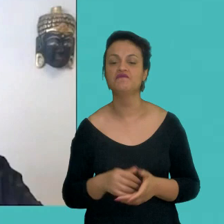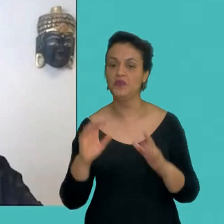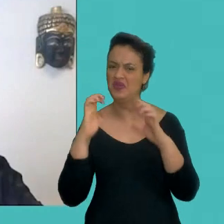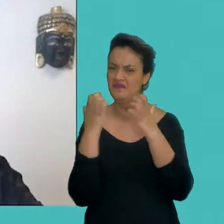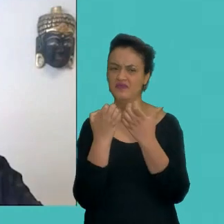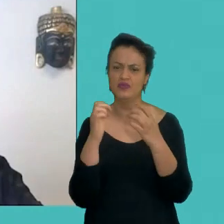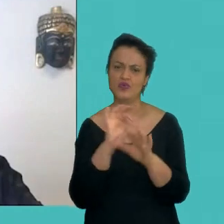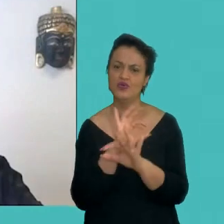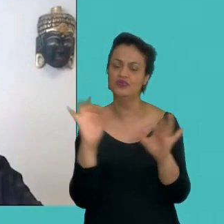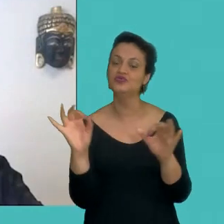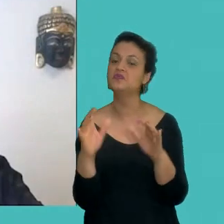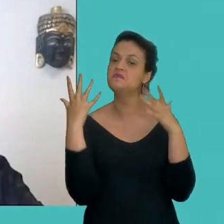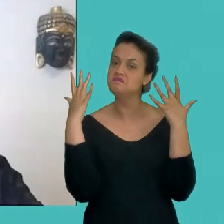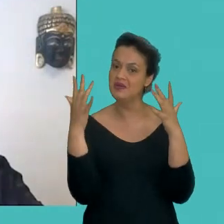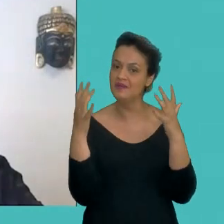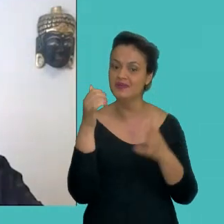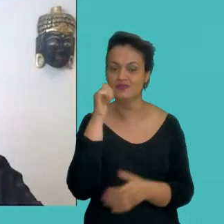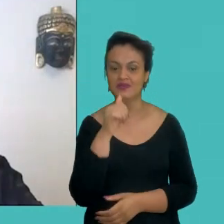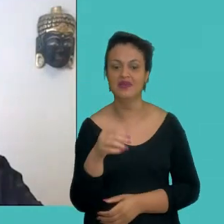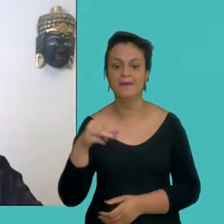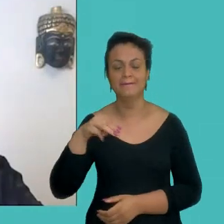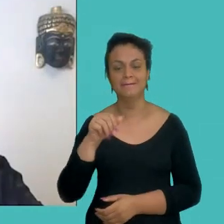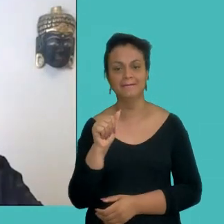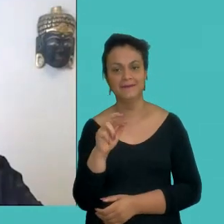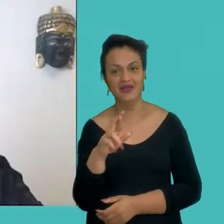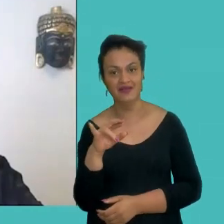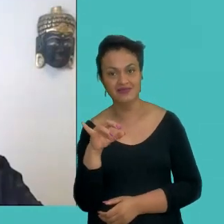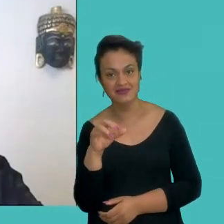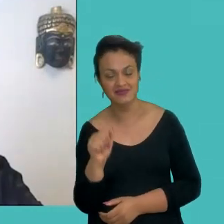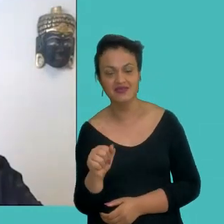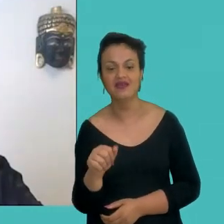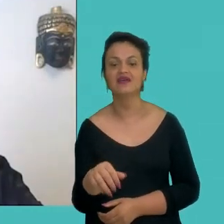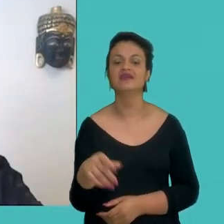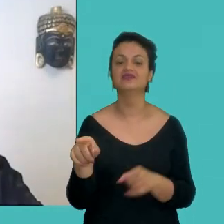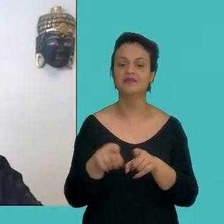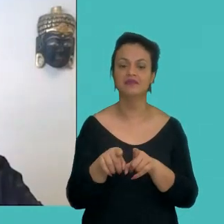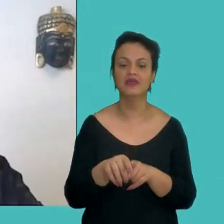vivendo. Foi um evento excelente, parabéns, Márcia,